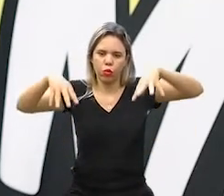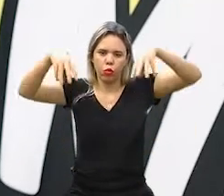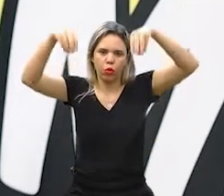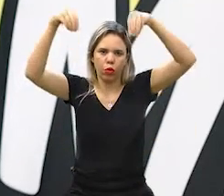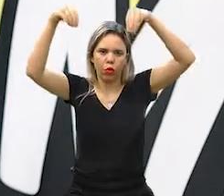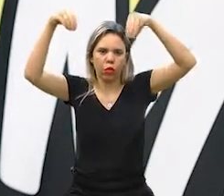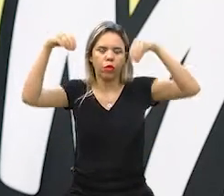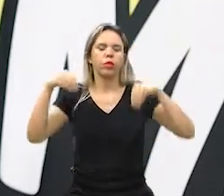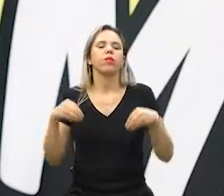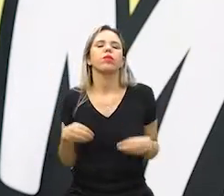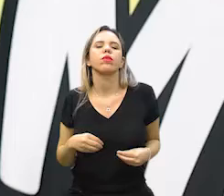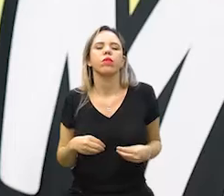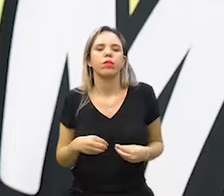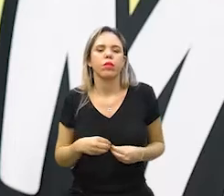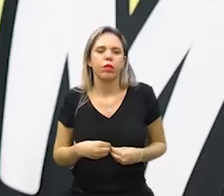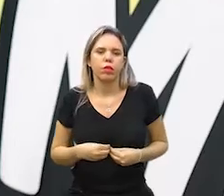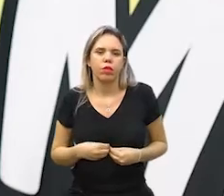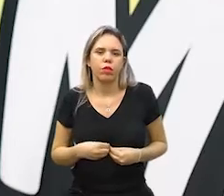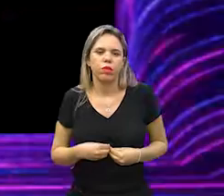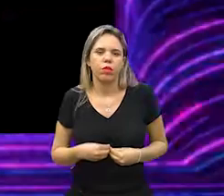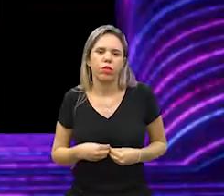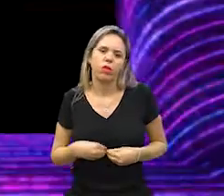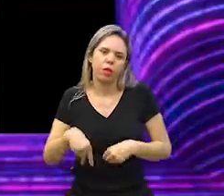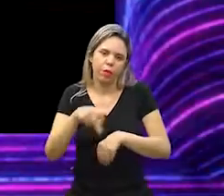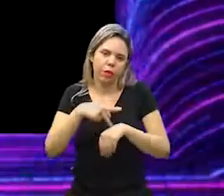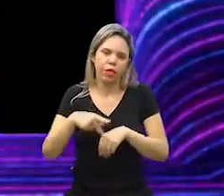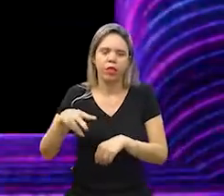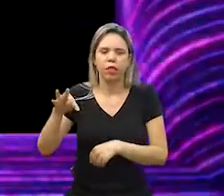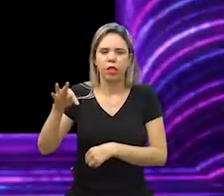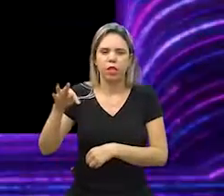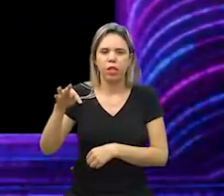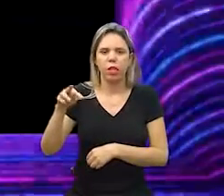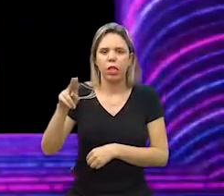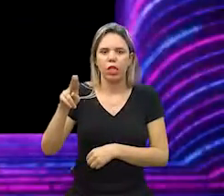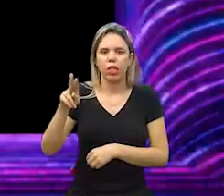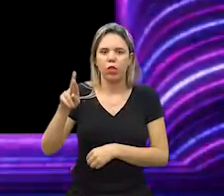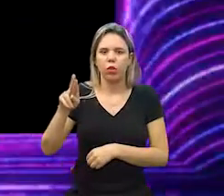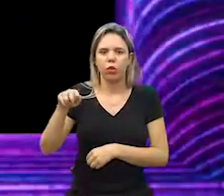caso o Palácio Otomano, Dolmabahçe, na beira do Estreito de